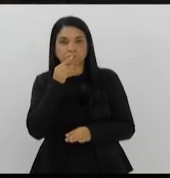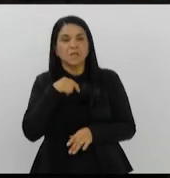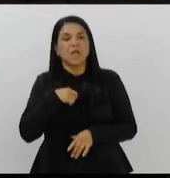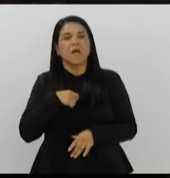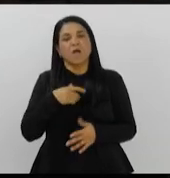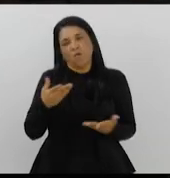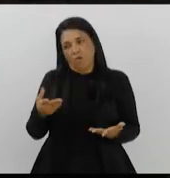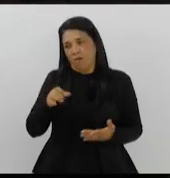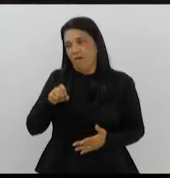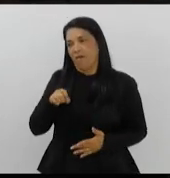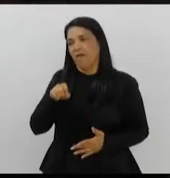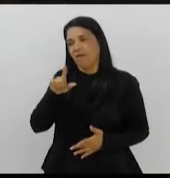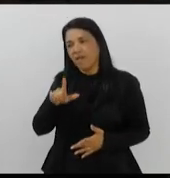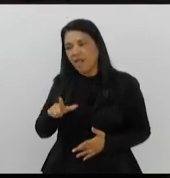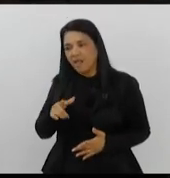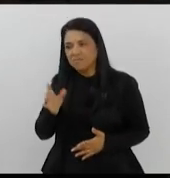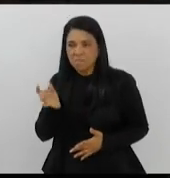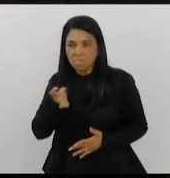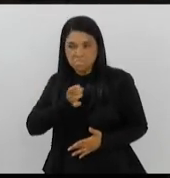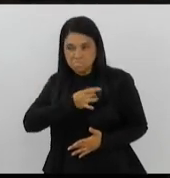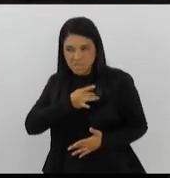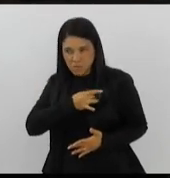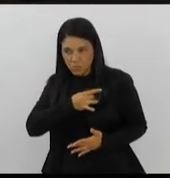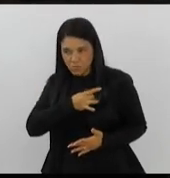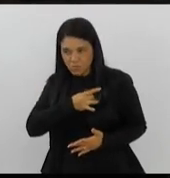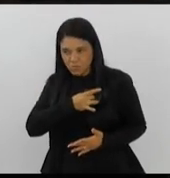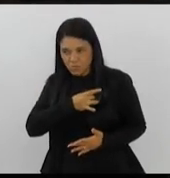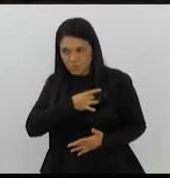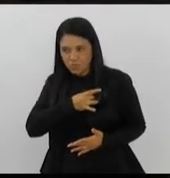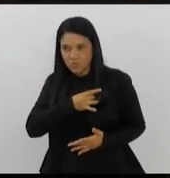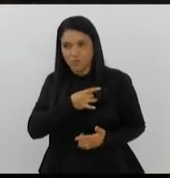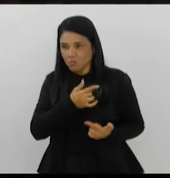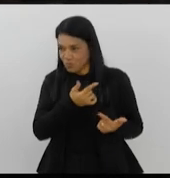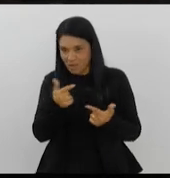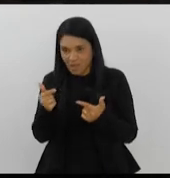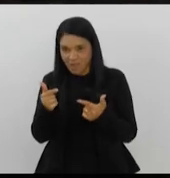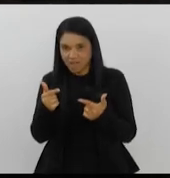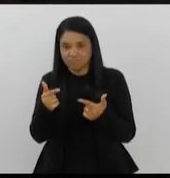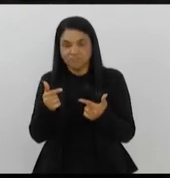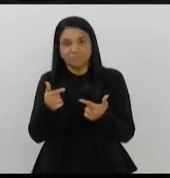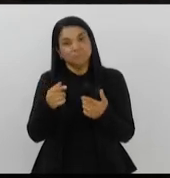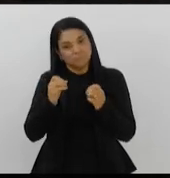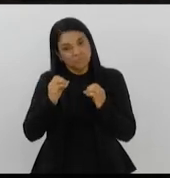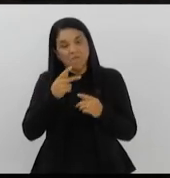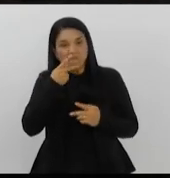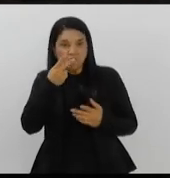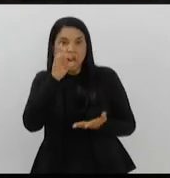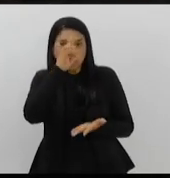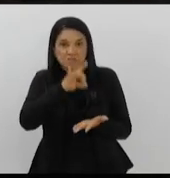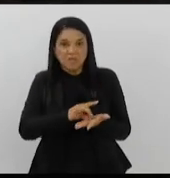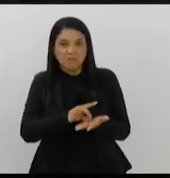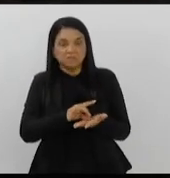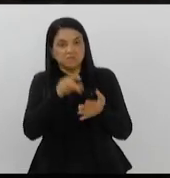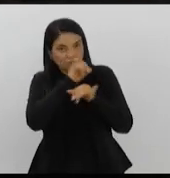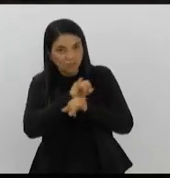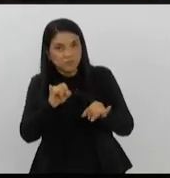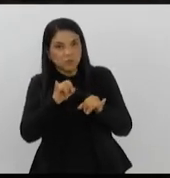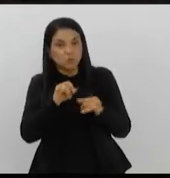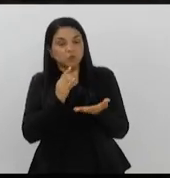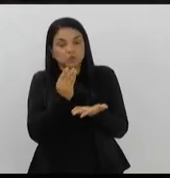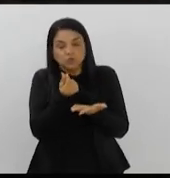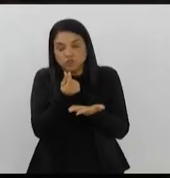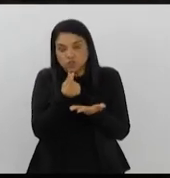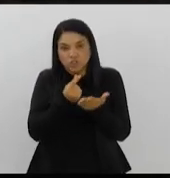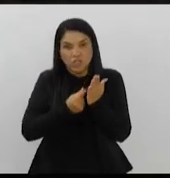o medo, né, de derrubar o requerimento de informações sobre o dinheiro